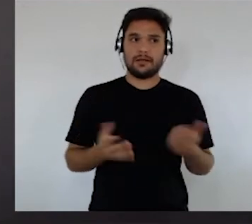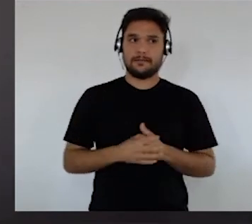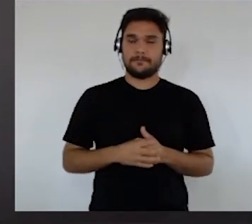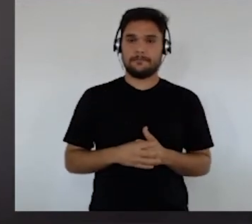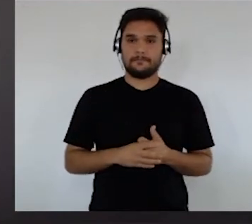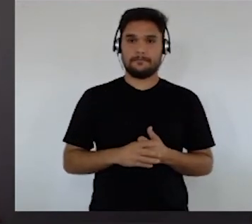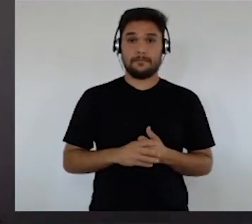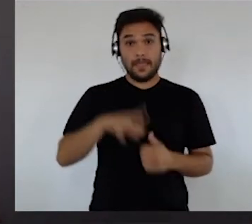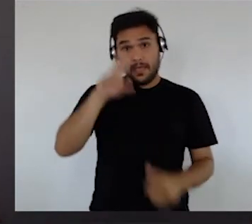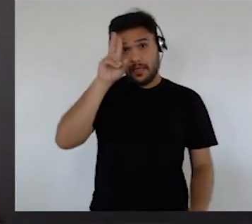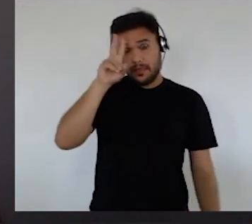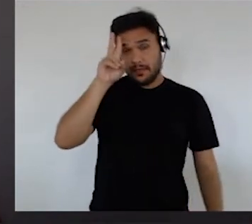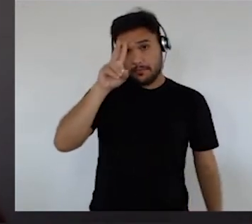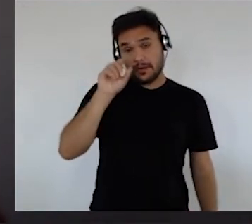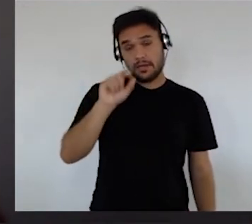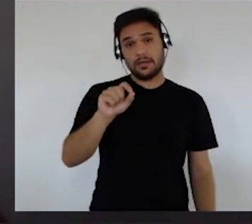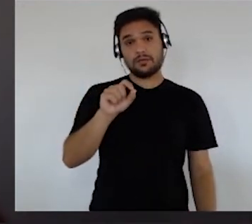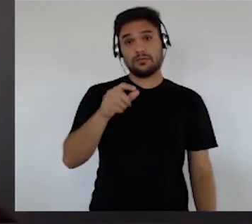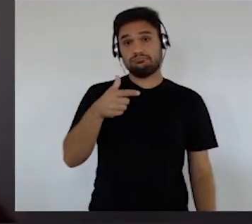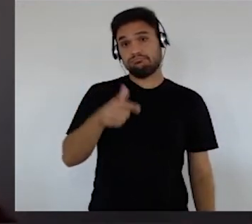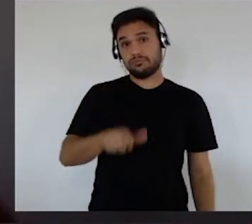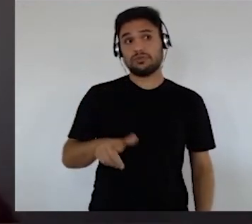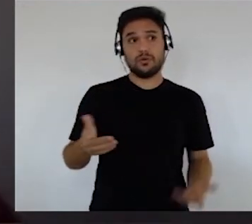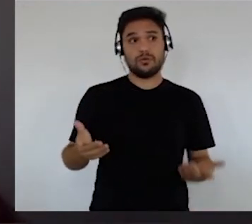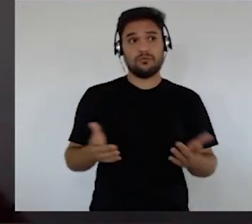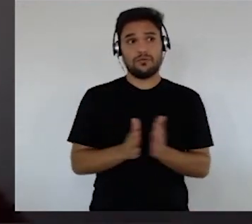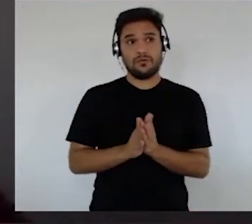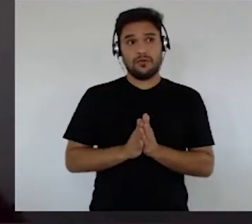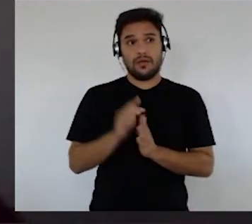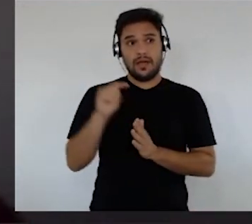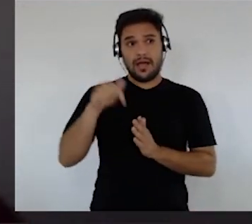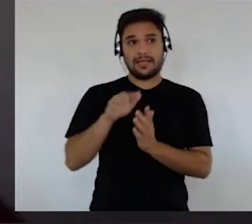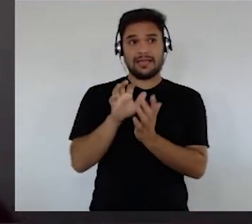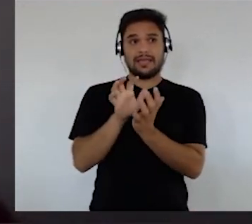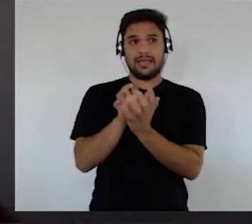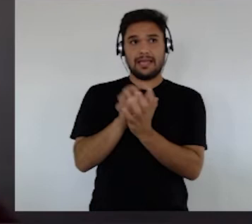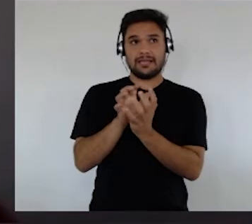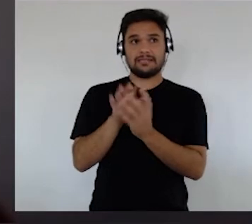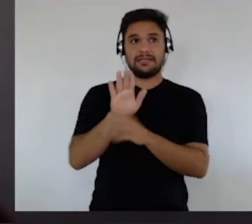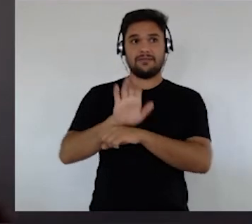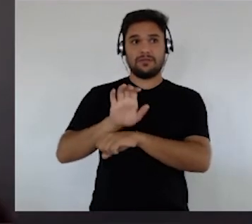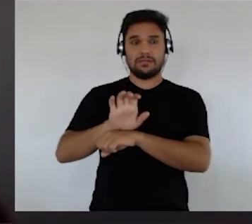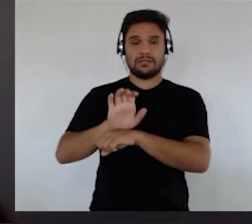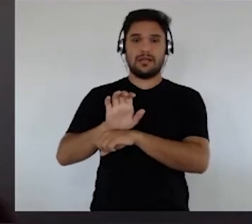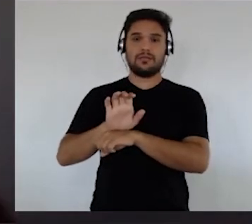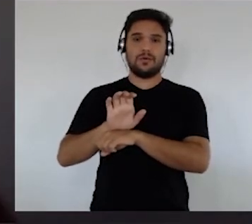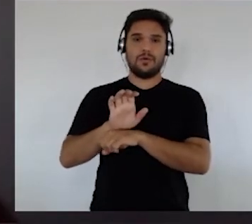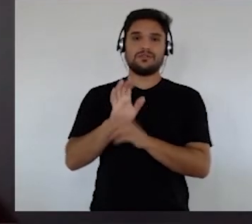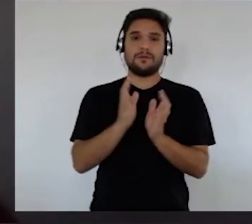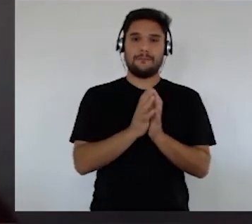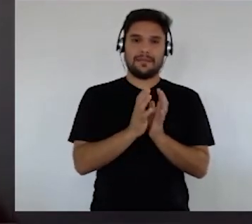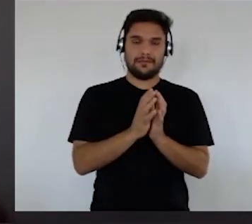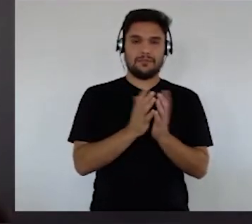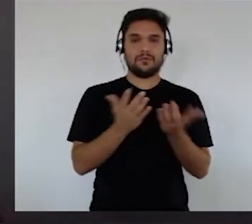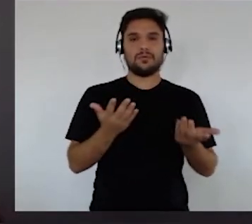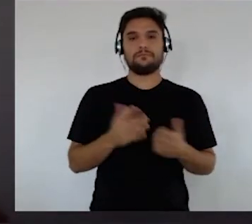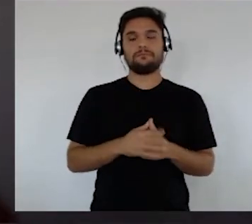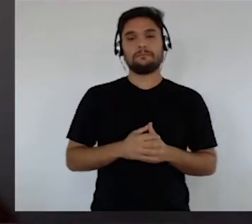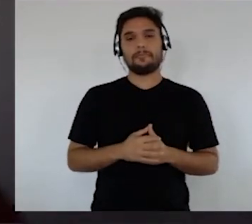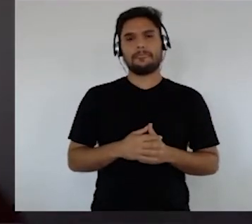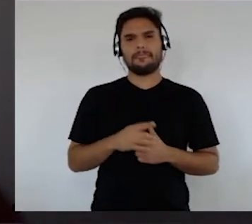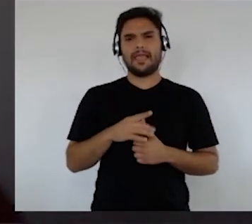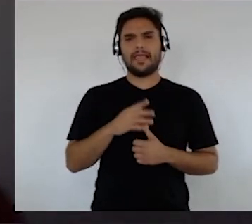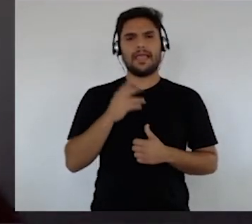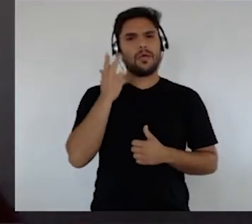E lembrando, mais uma vez, né, que aqui no Recife, no estado de Pernambuco, a gente tem um exemplo clássico, né,